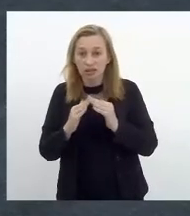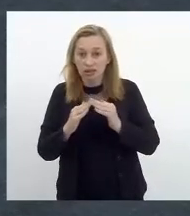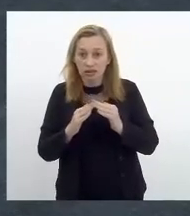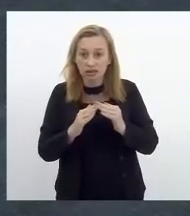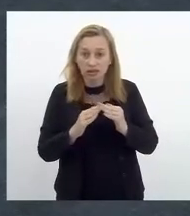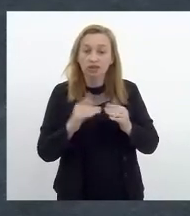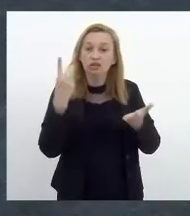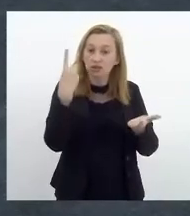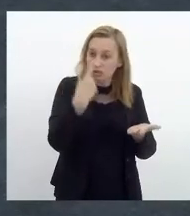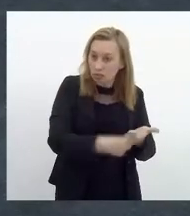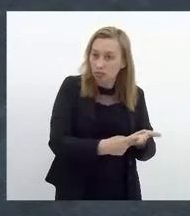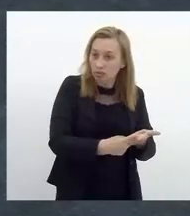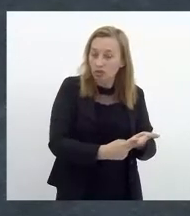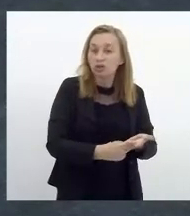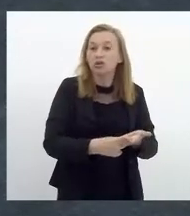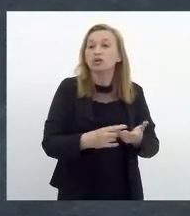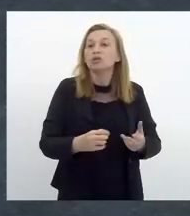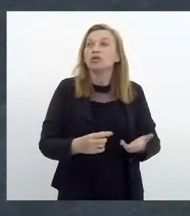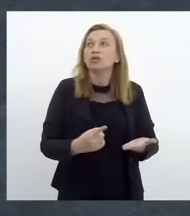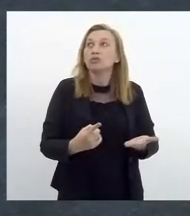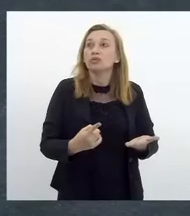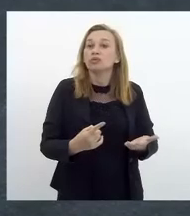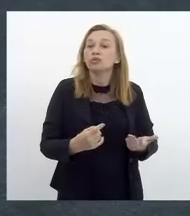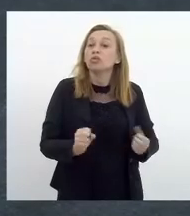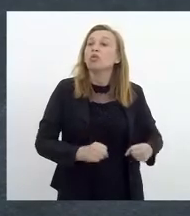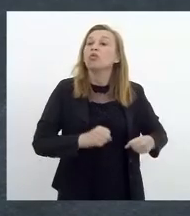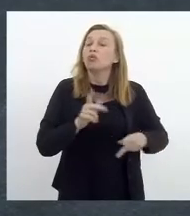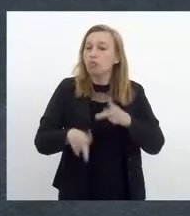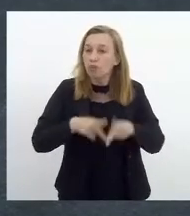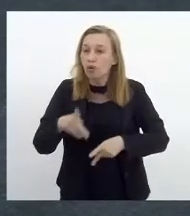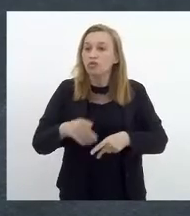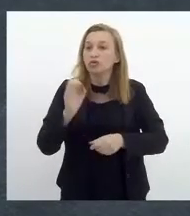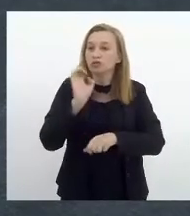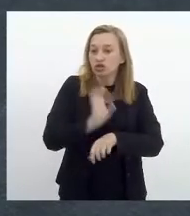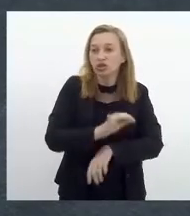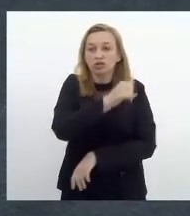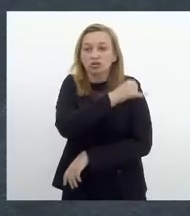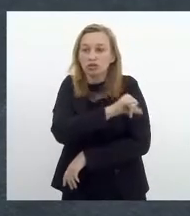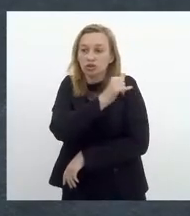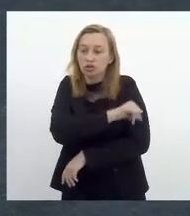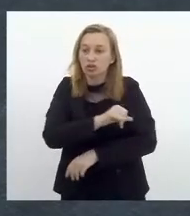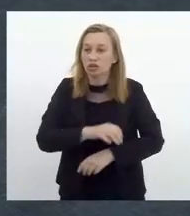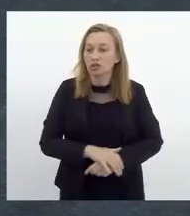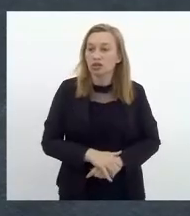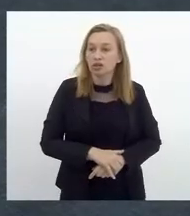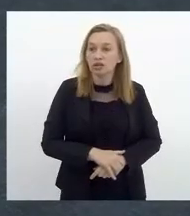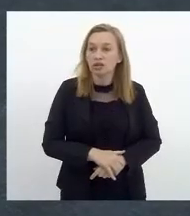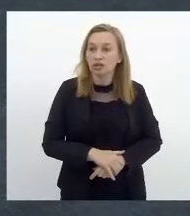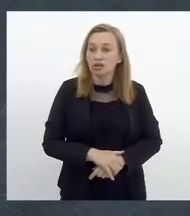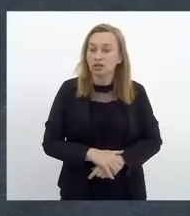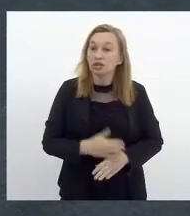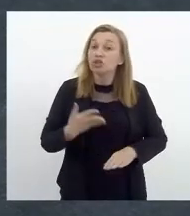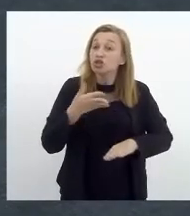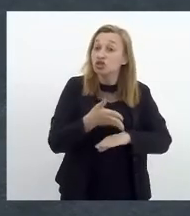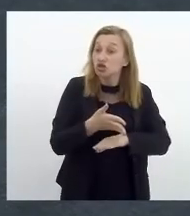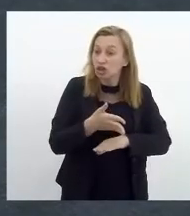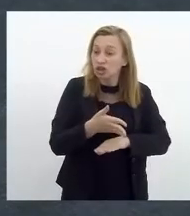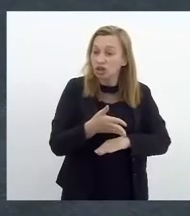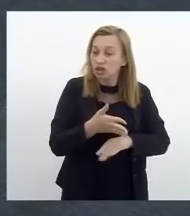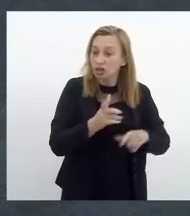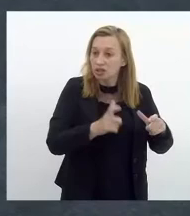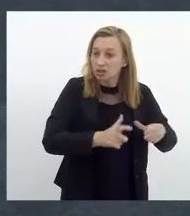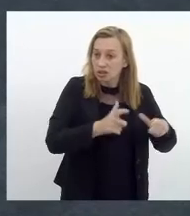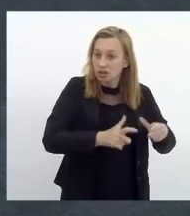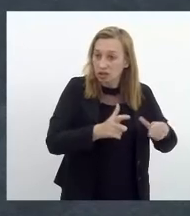se compromete com o poder, com o povo do estado do Rio de Janeiro, quando garante que chegue na ponta,